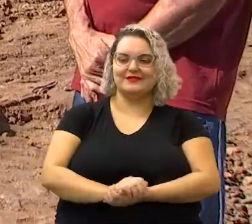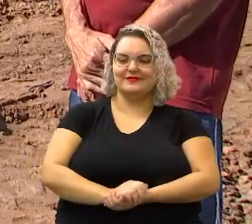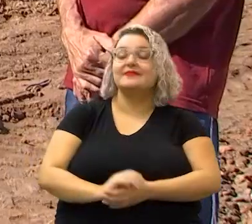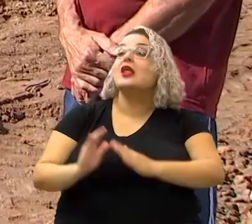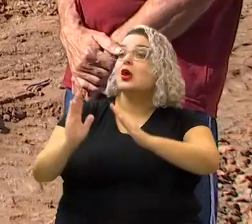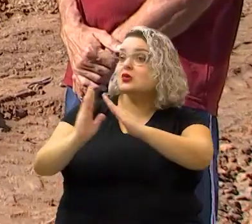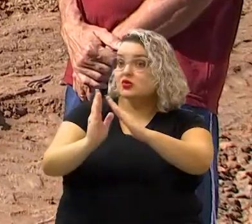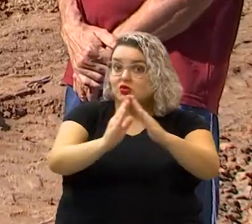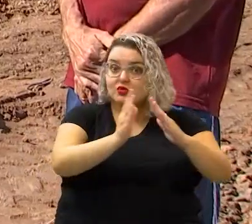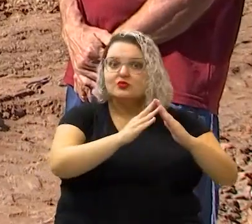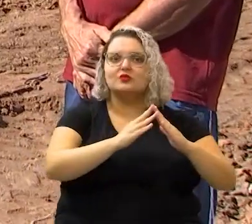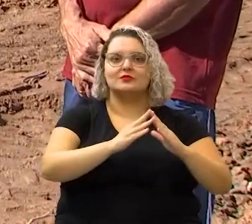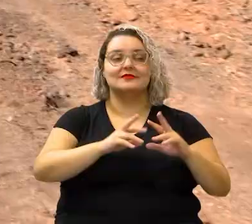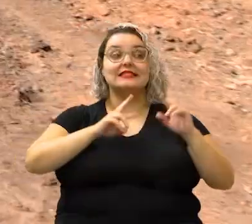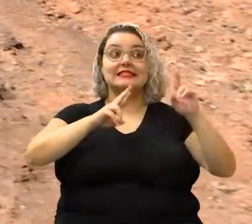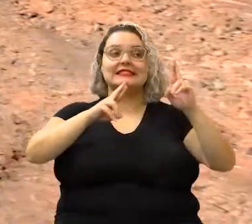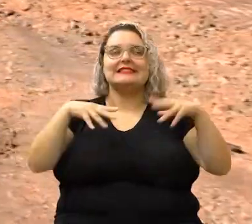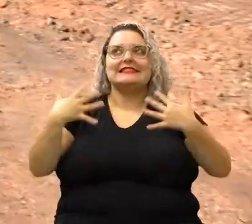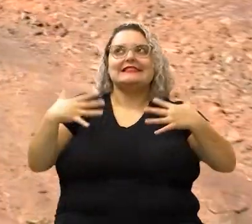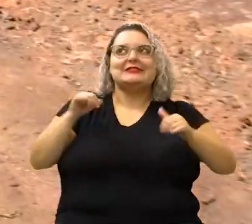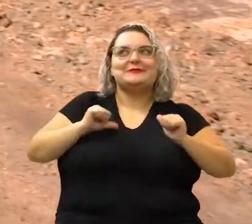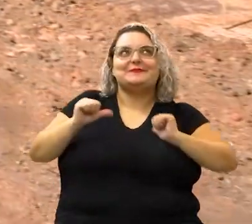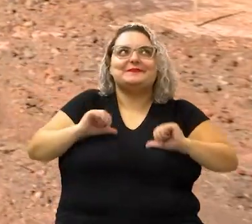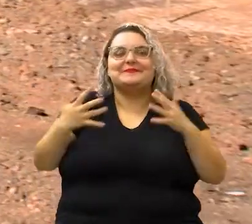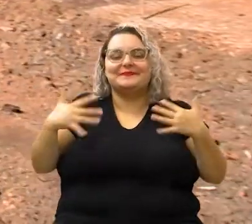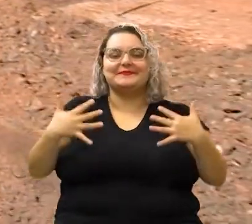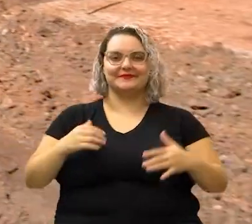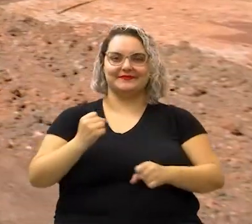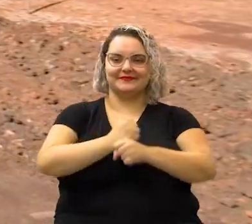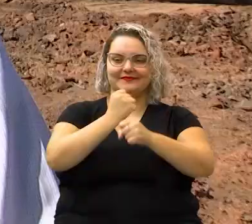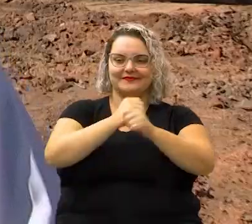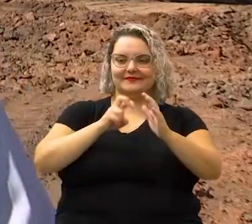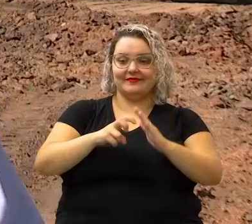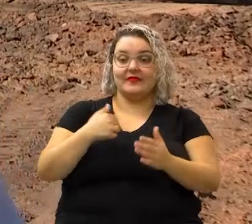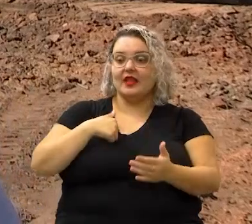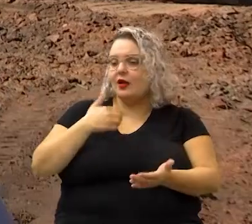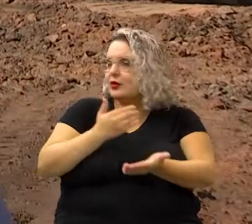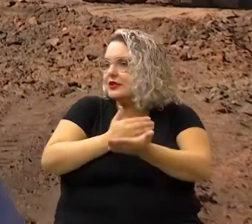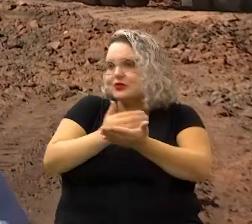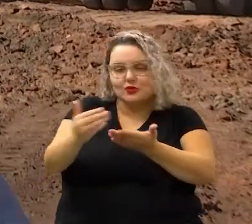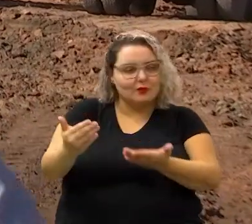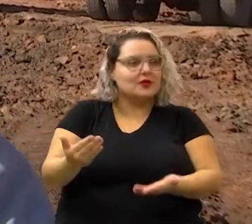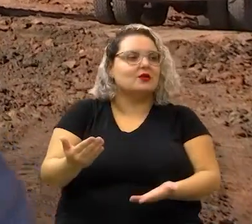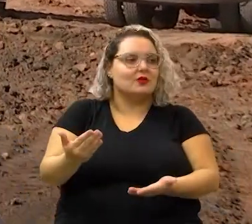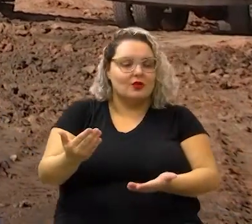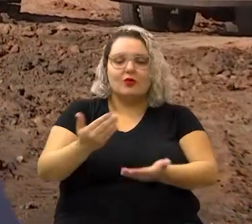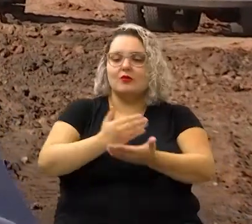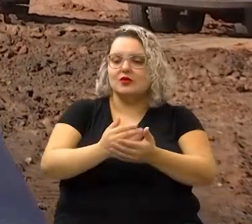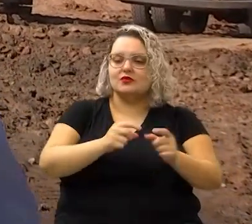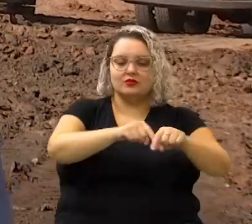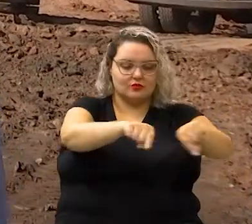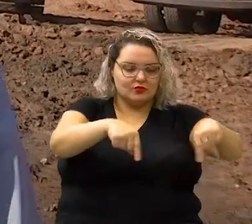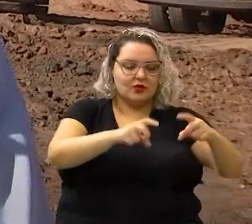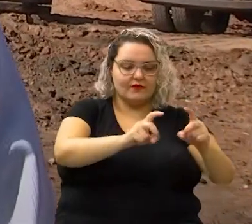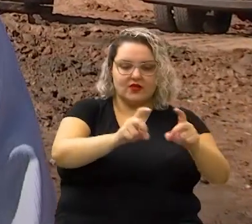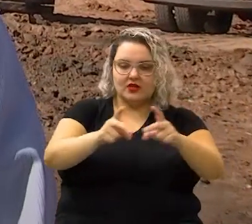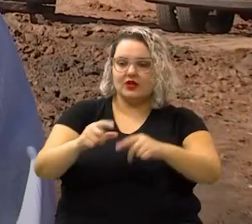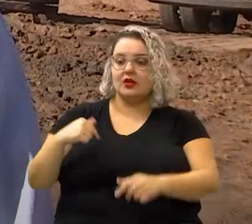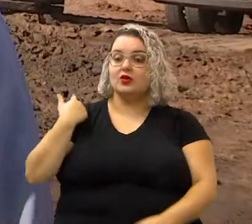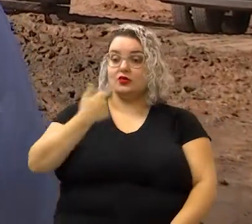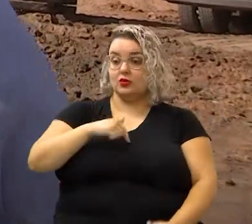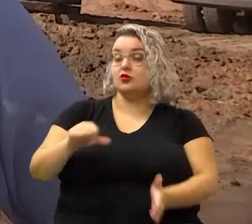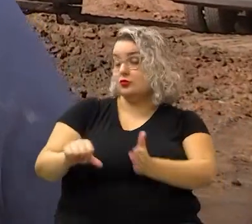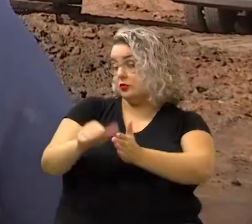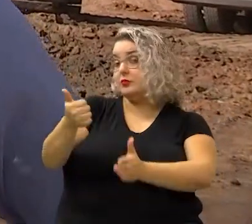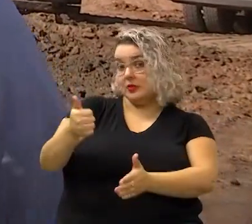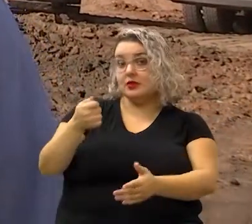os moradores aguardam ansiosos pela construção da creche eu tô desde o início aqui quando começou a vender o loteamento foi